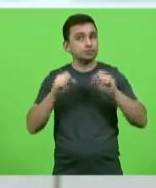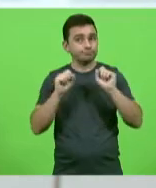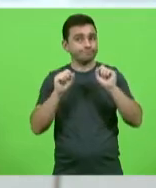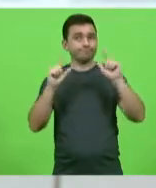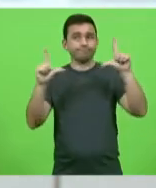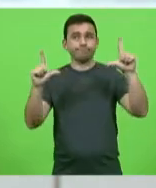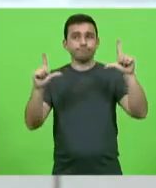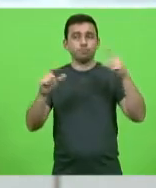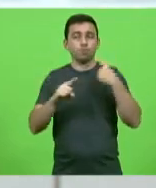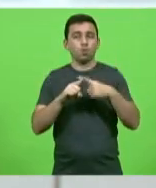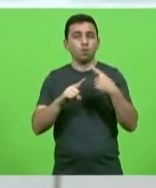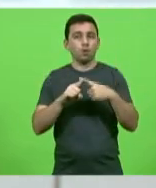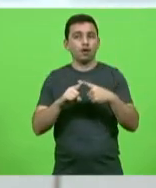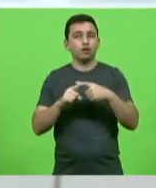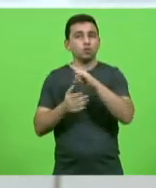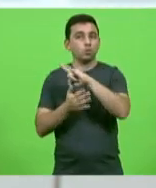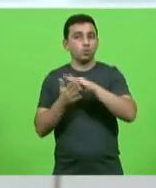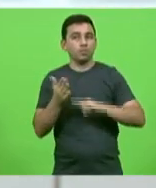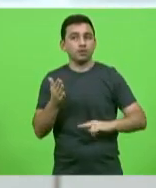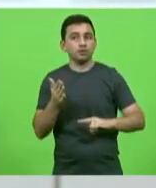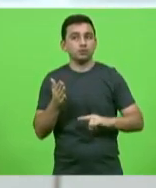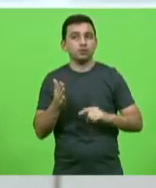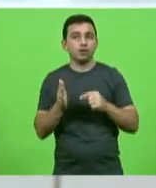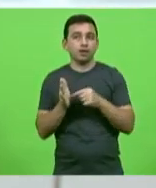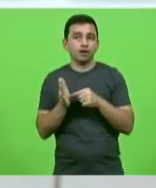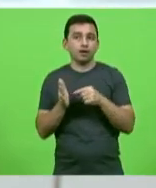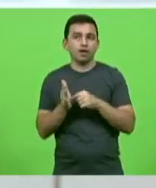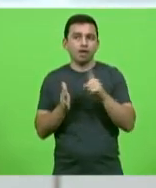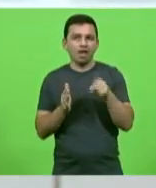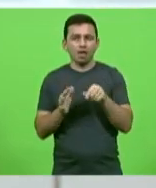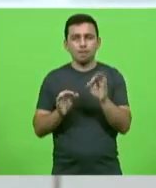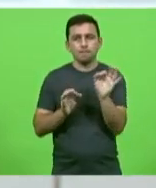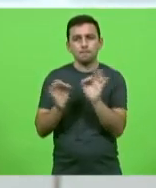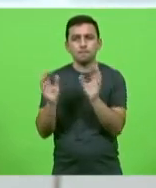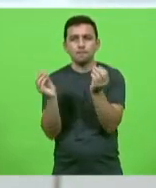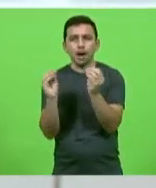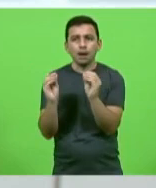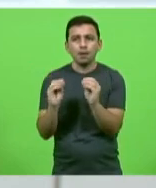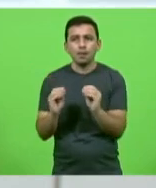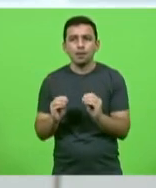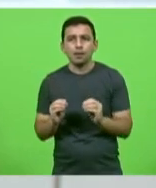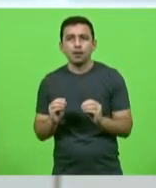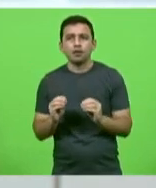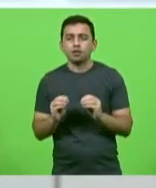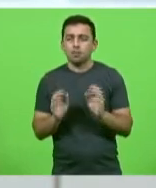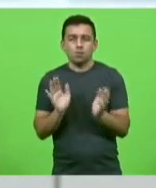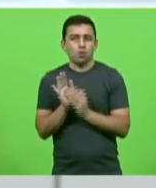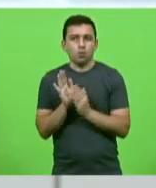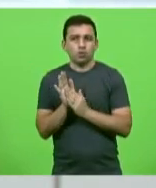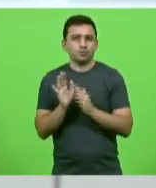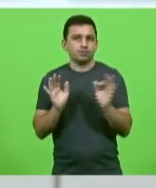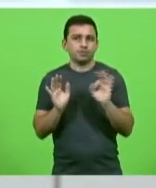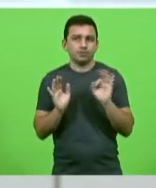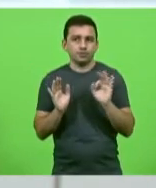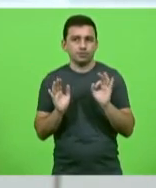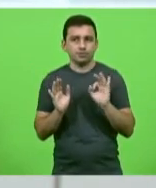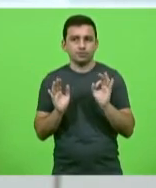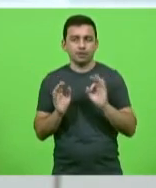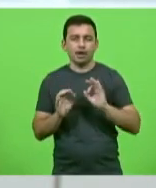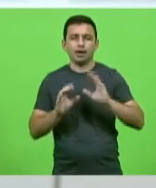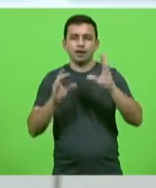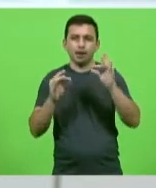documentação se tratava de potencial meio montagem e não de proposta efetivamente